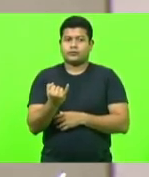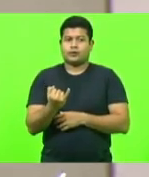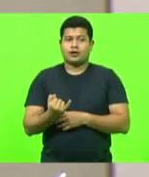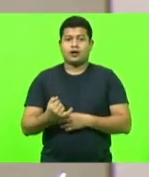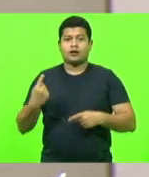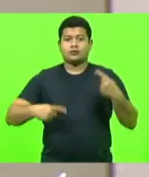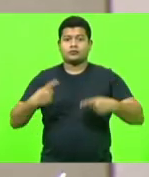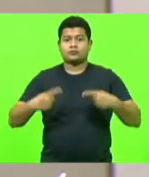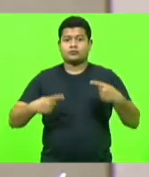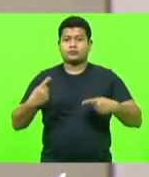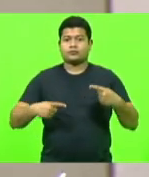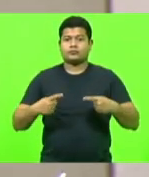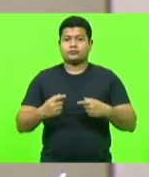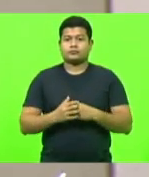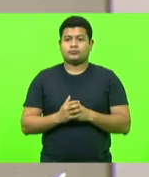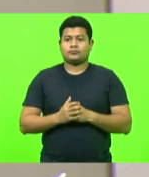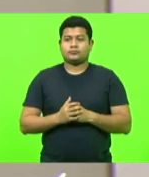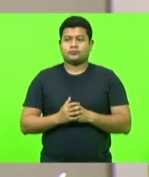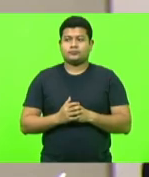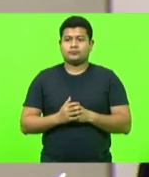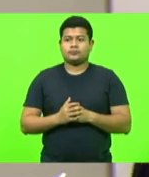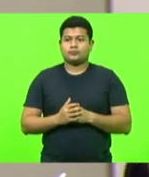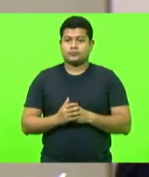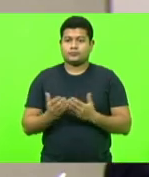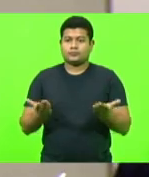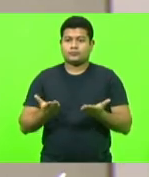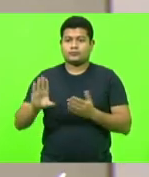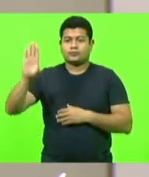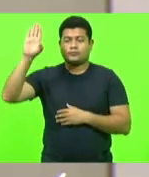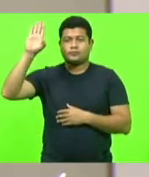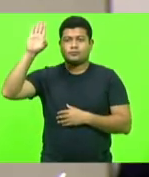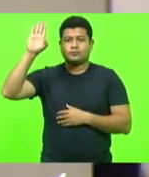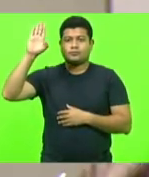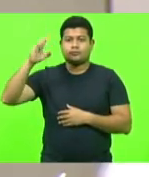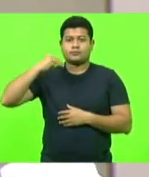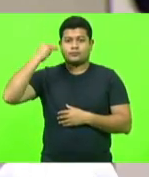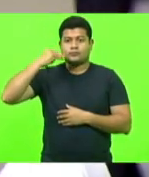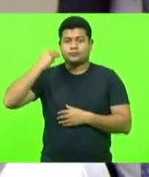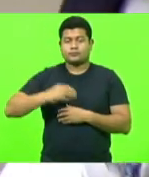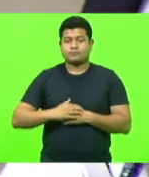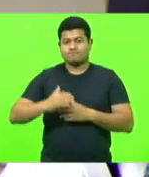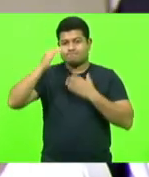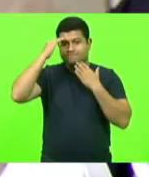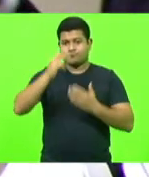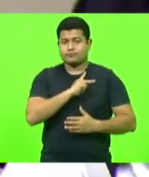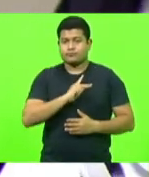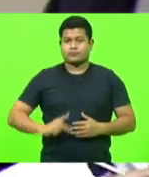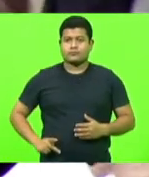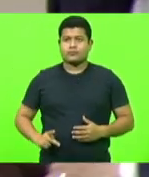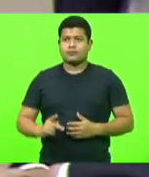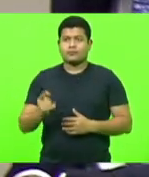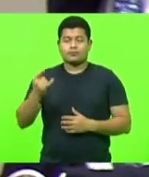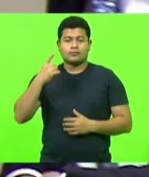discussão. Senhor presidente. Com a palavra, deputado Márcio Machado. Obrigado,